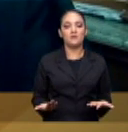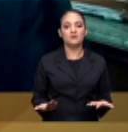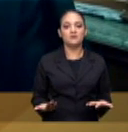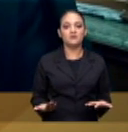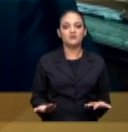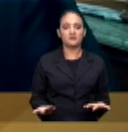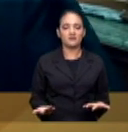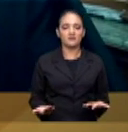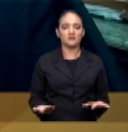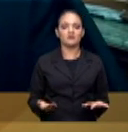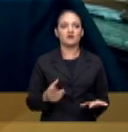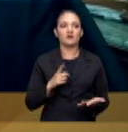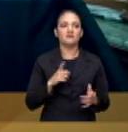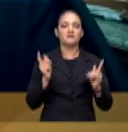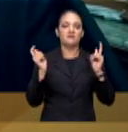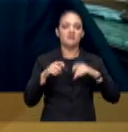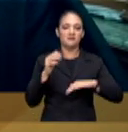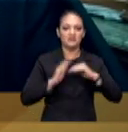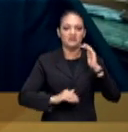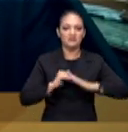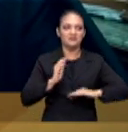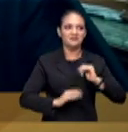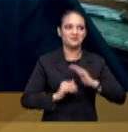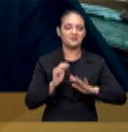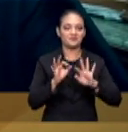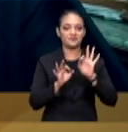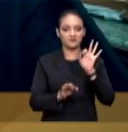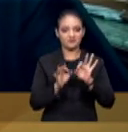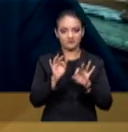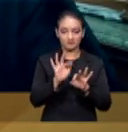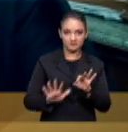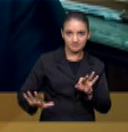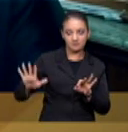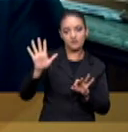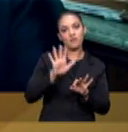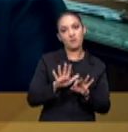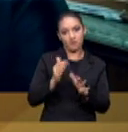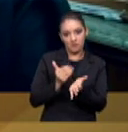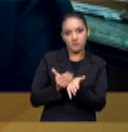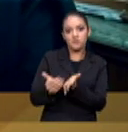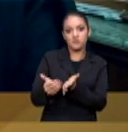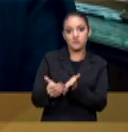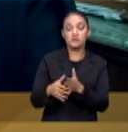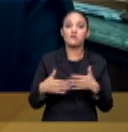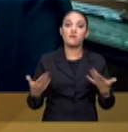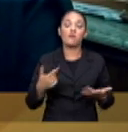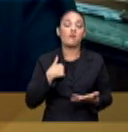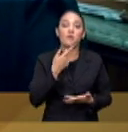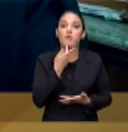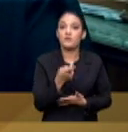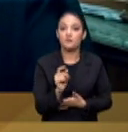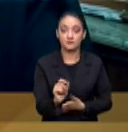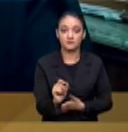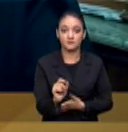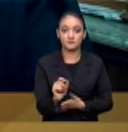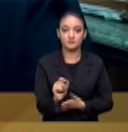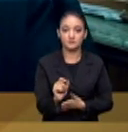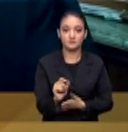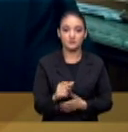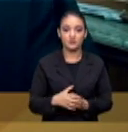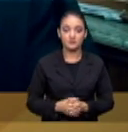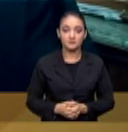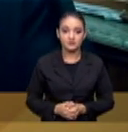a competência da Justiça Federal. O que digo, presidente? Que